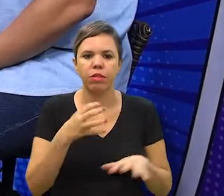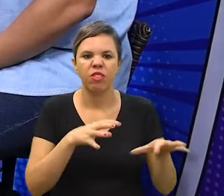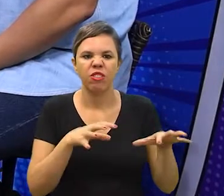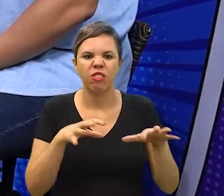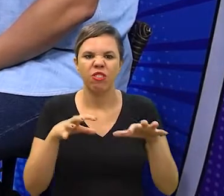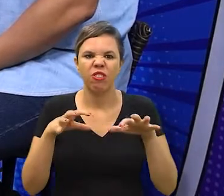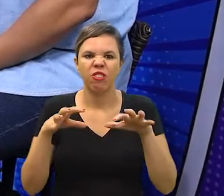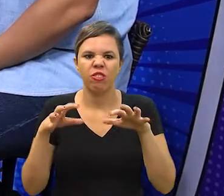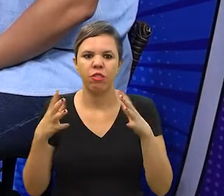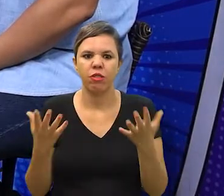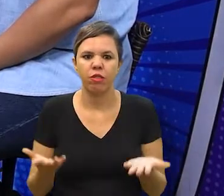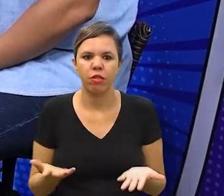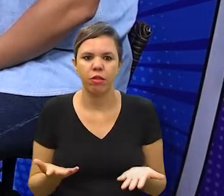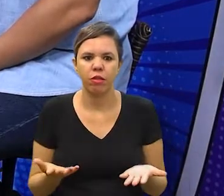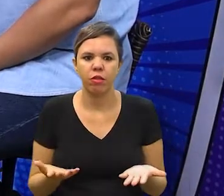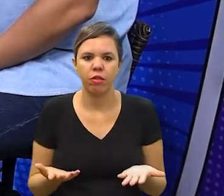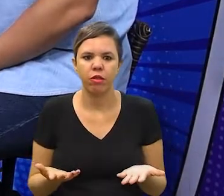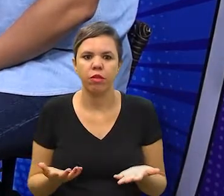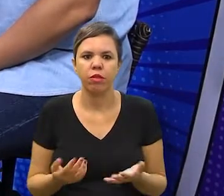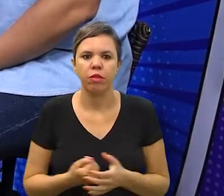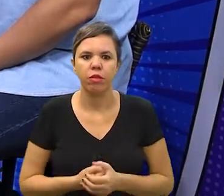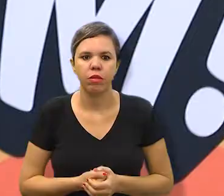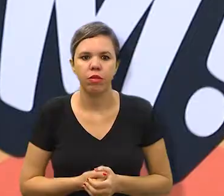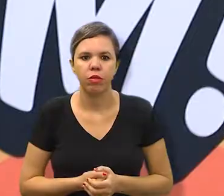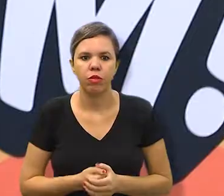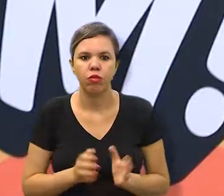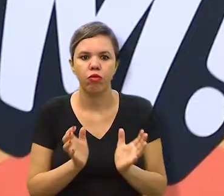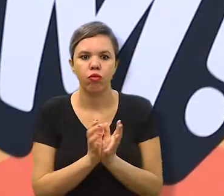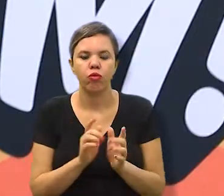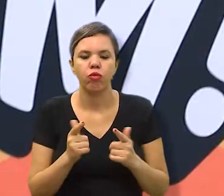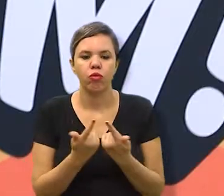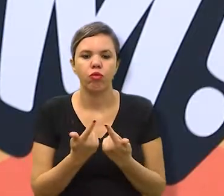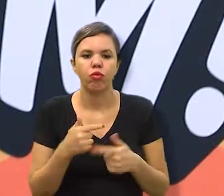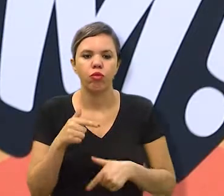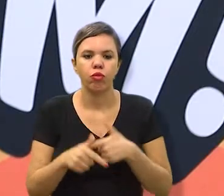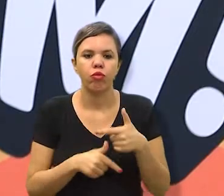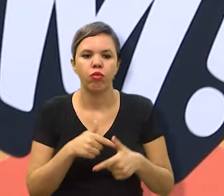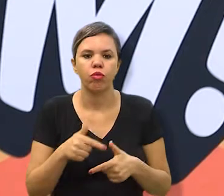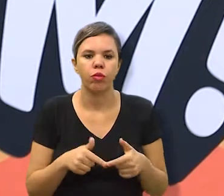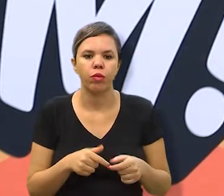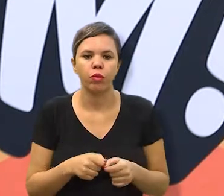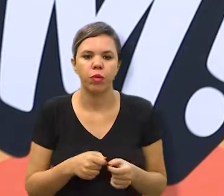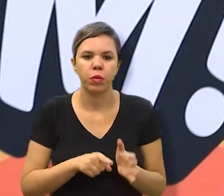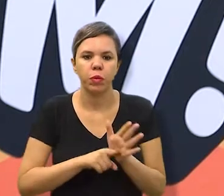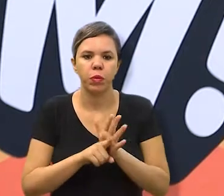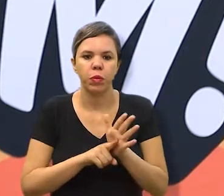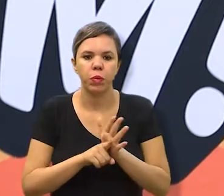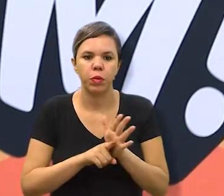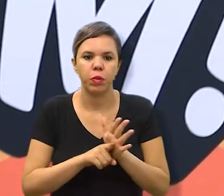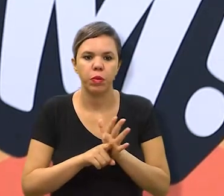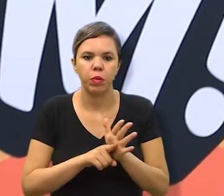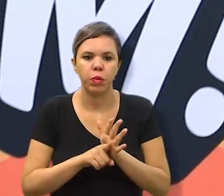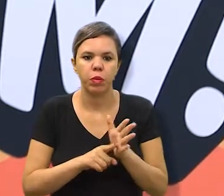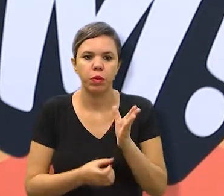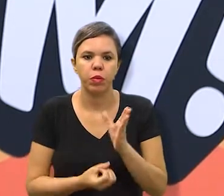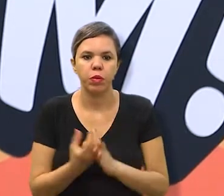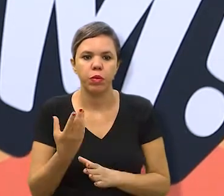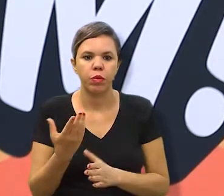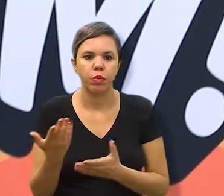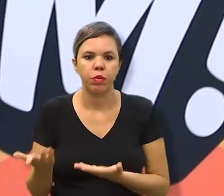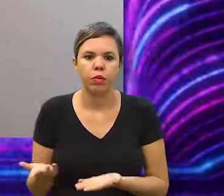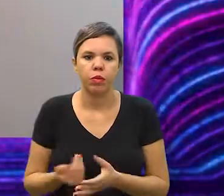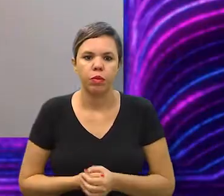monstros, dessas entidades, né? Como é que foi aí o trabalho de pesquisa, de criação